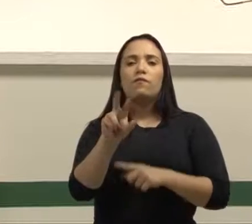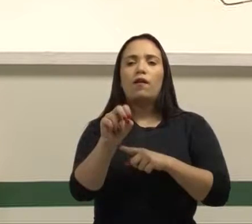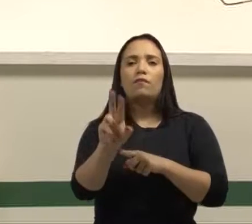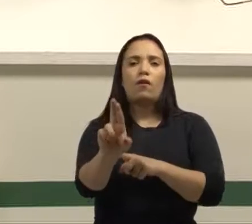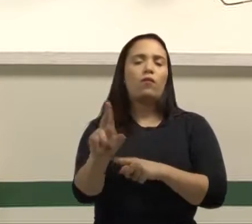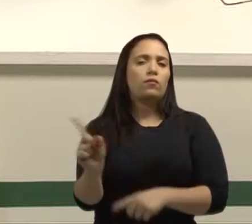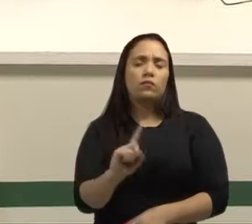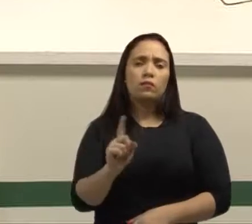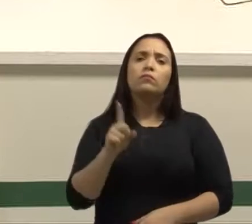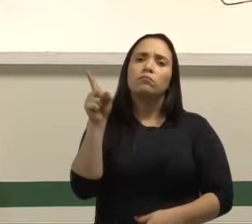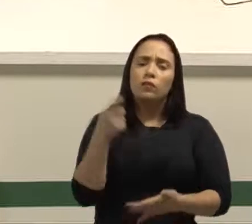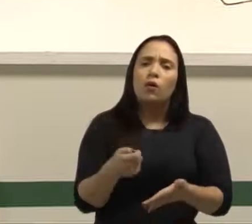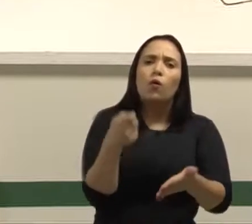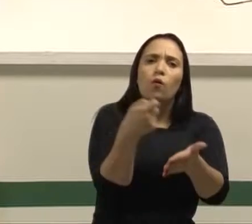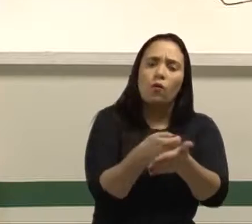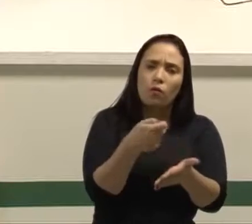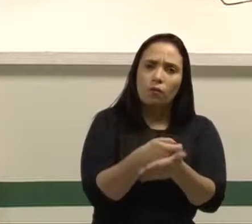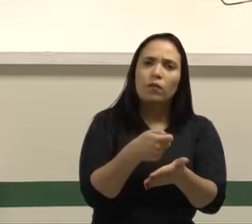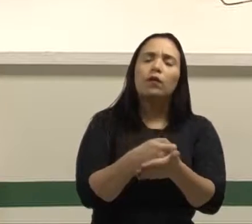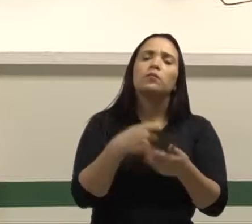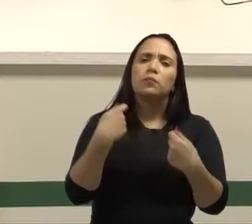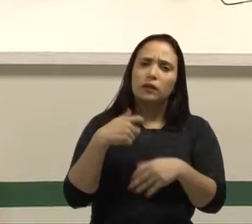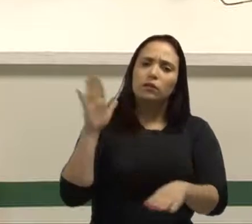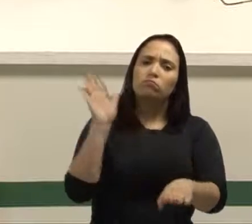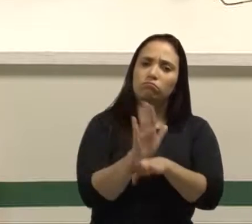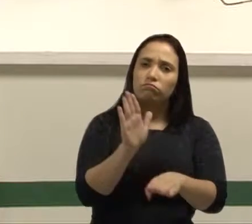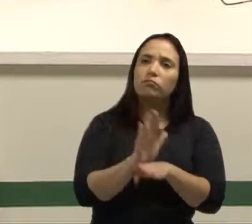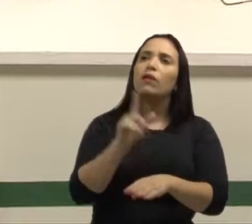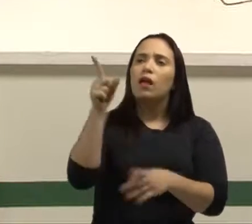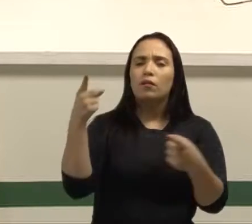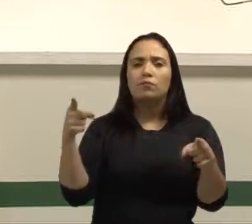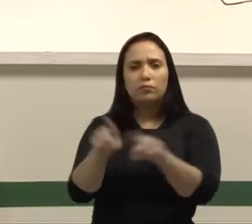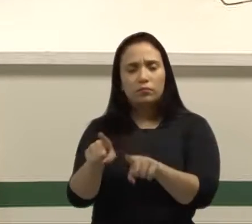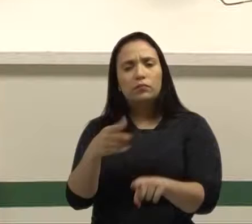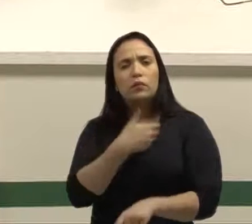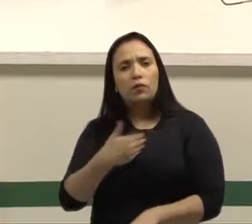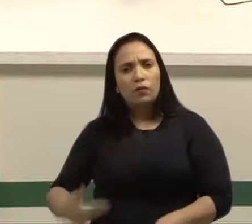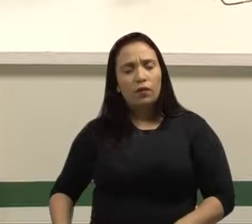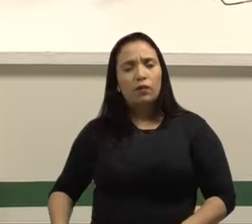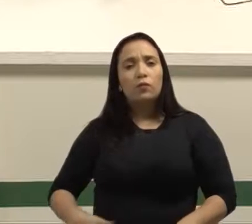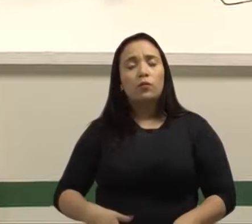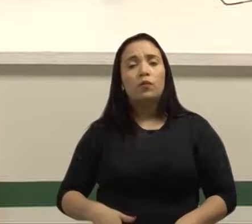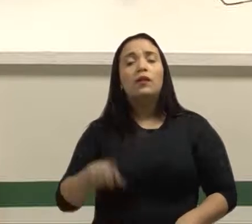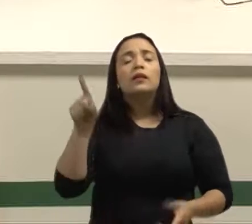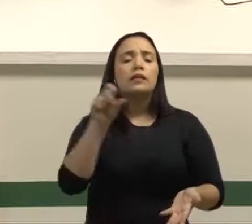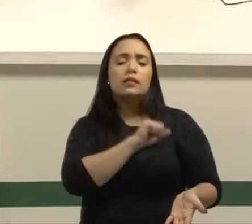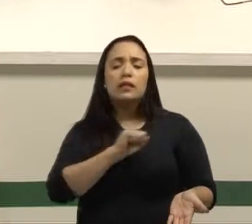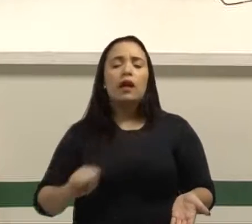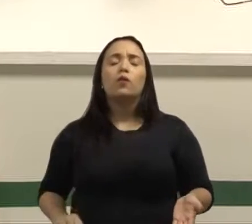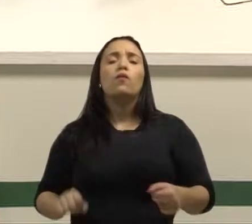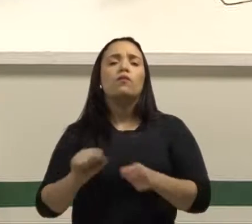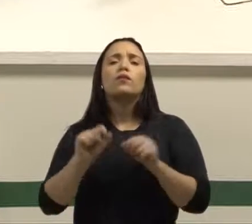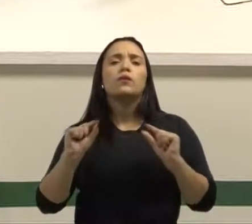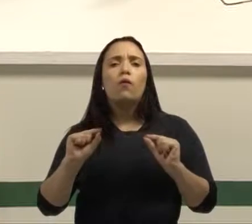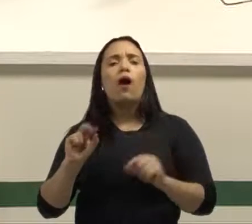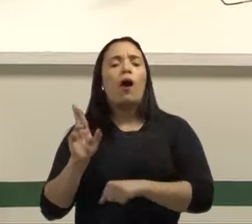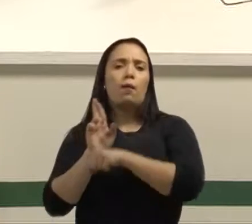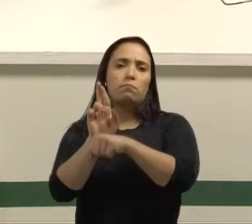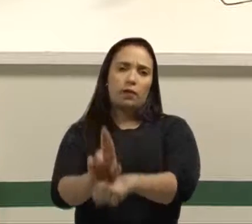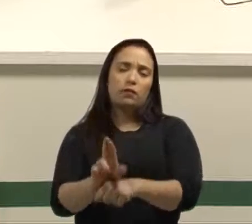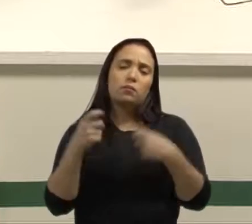porque ele mudou de posição, que agora está ligado ao governador, que eu não vou dizer que ele não faz nada com a obrigação dele. Um senador de um Estado é para quê? Para representar e lutar pelo